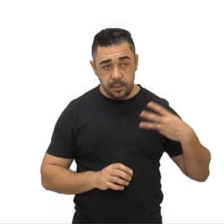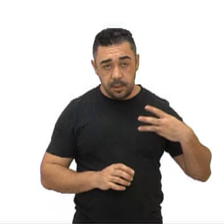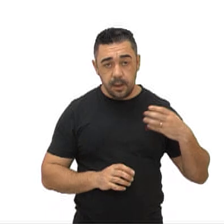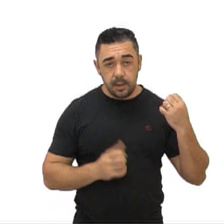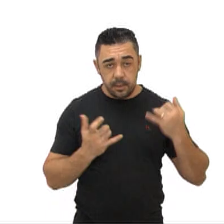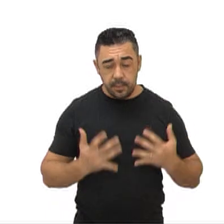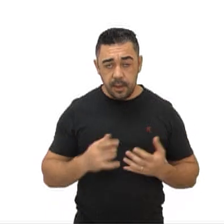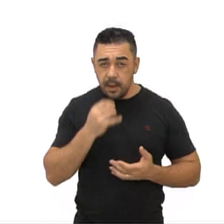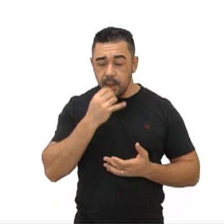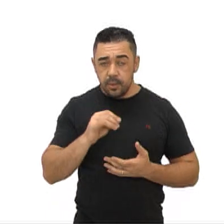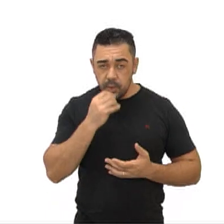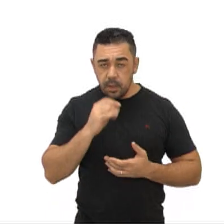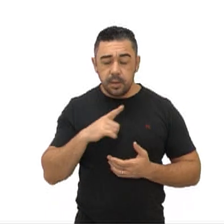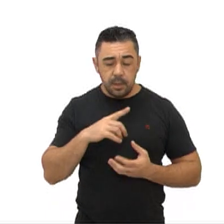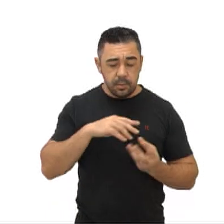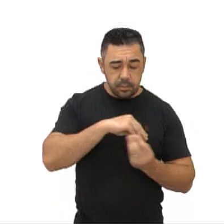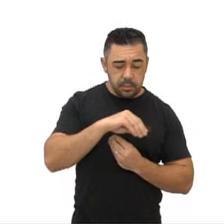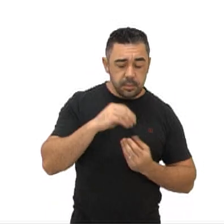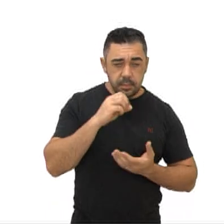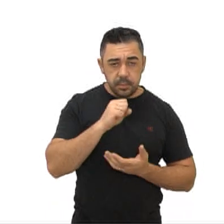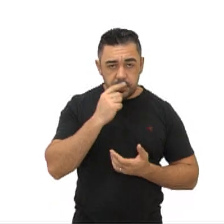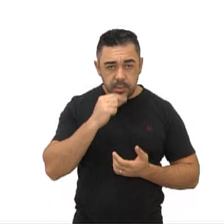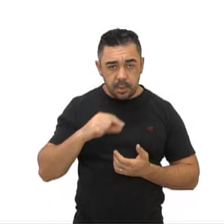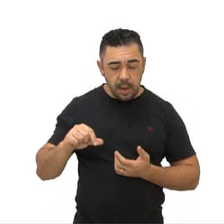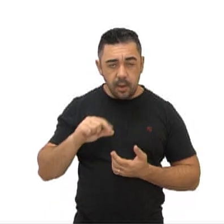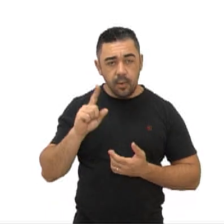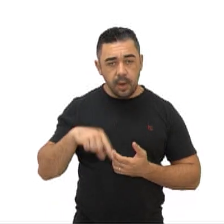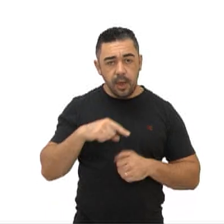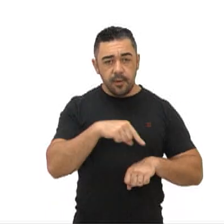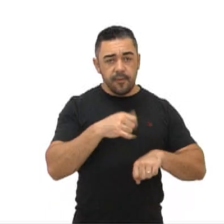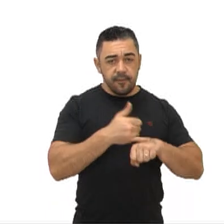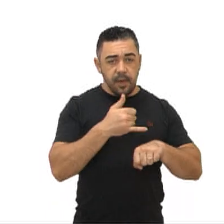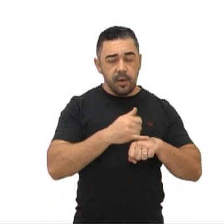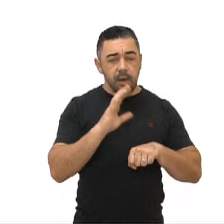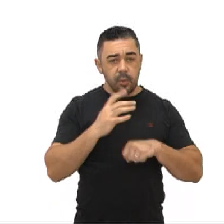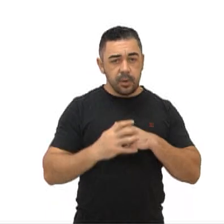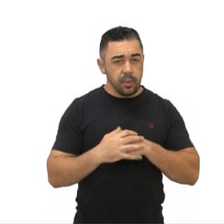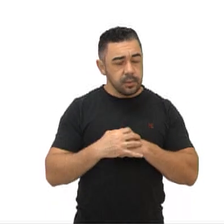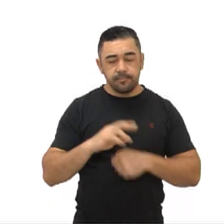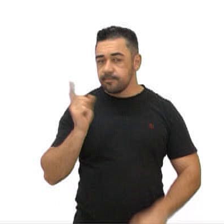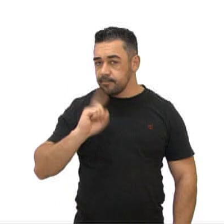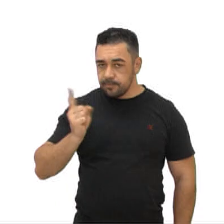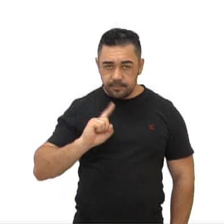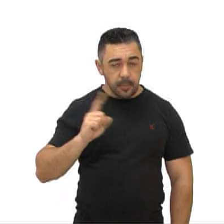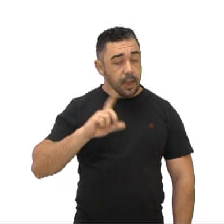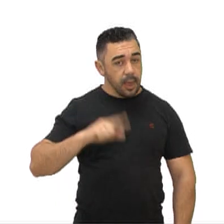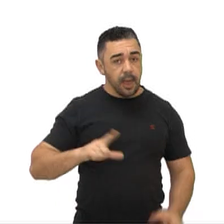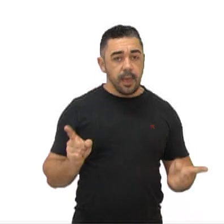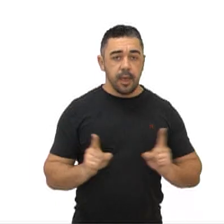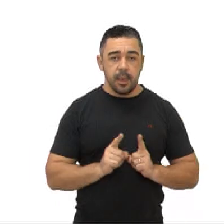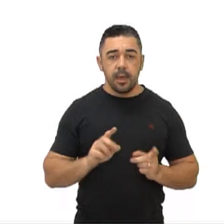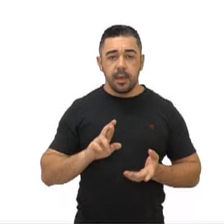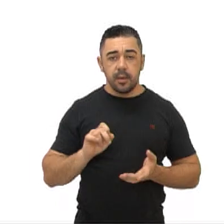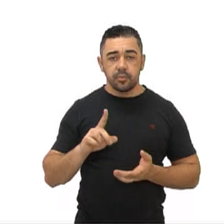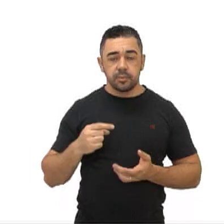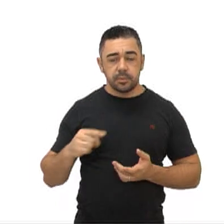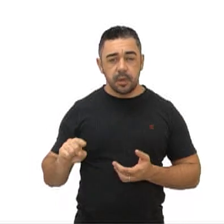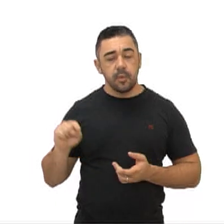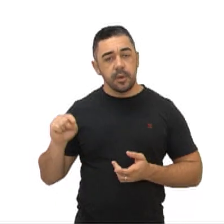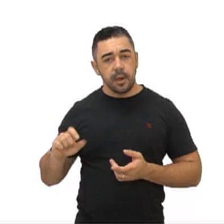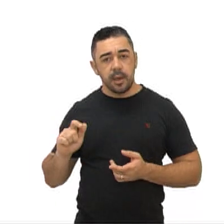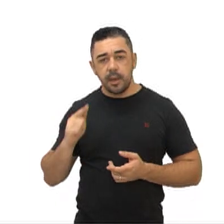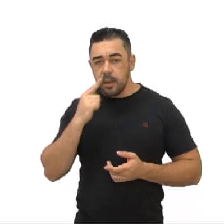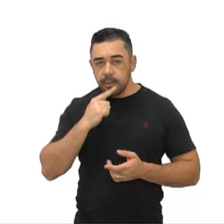na eletrólise de soluções salinas, o cátion metálico sofre oxidação. Não, ele sofre redução e a